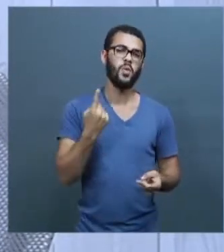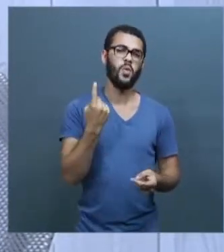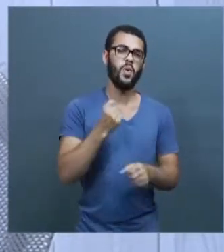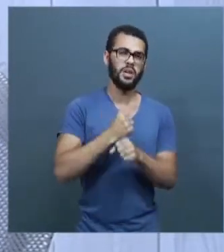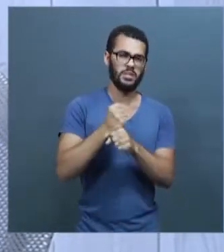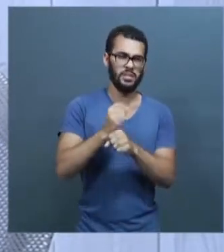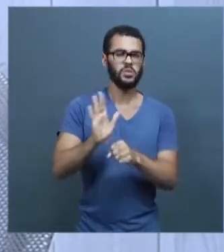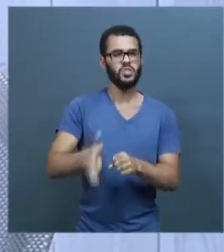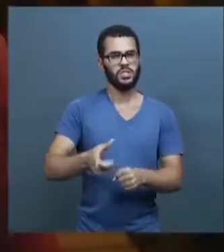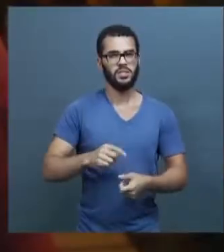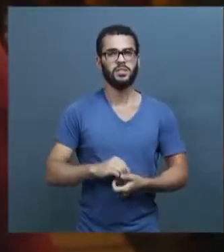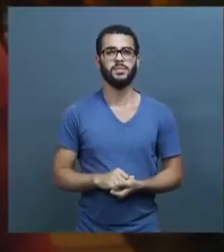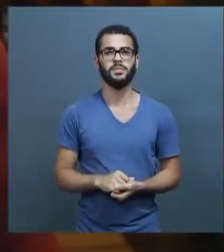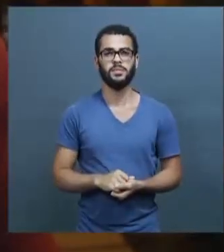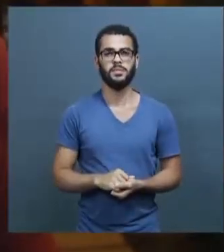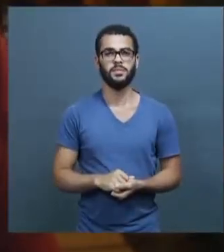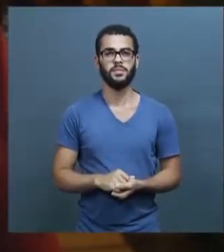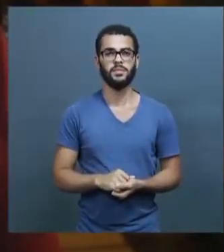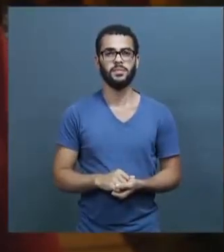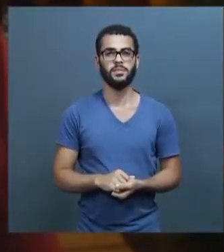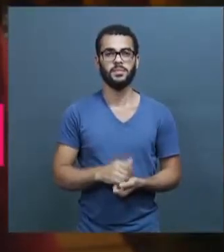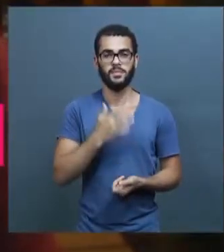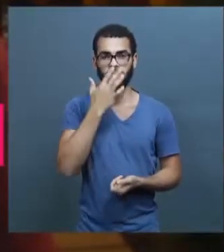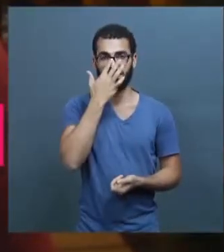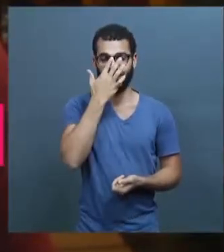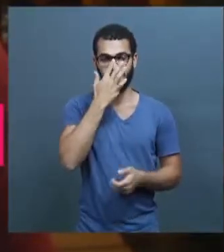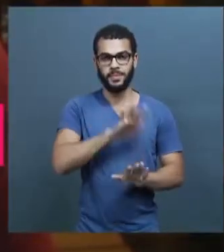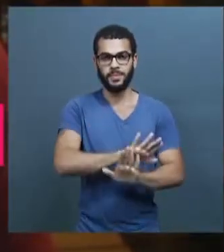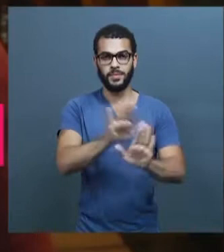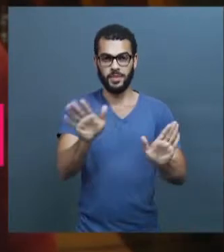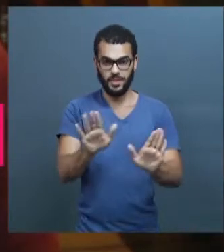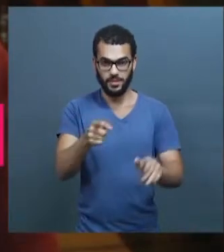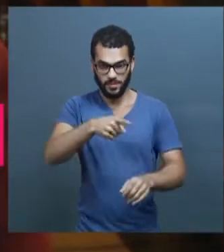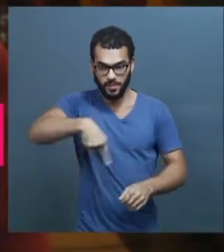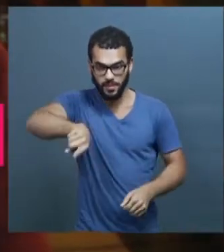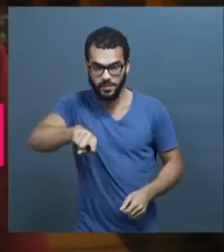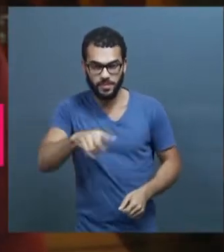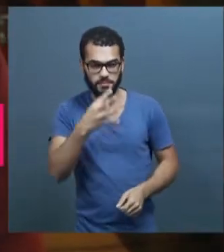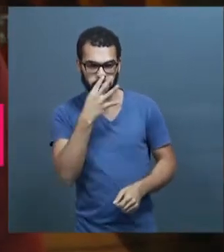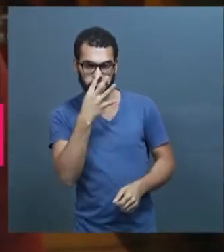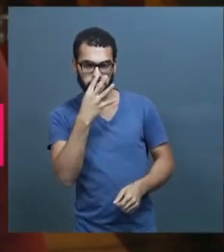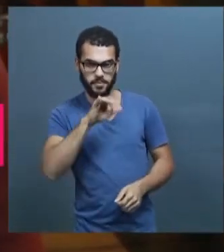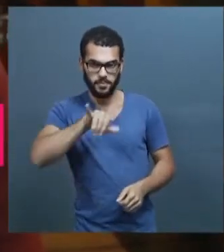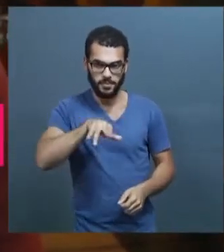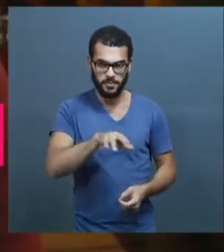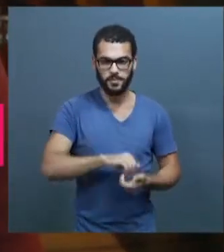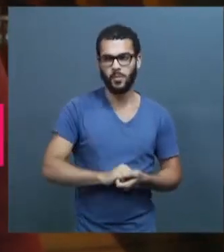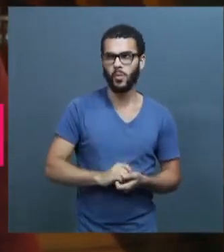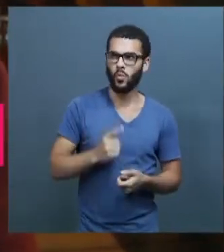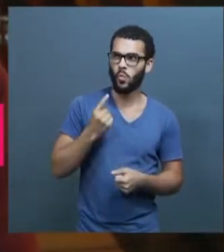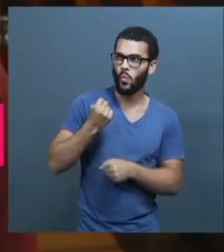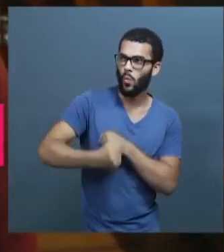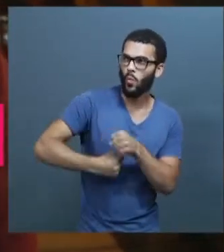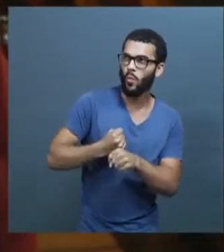Veja. Olá para você que acompanha o Jornal da UFO. Bom, há mais ou menos um ano, a UBSF do bairro Luizotti faz